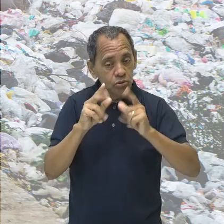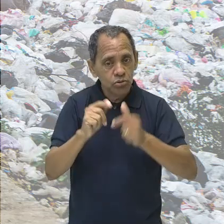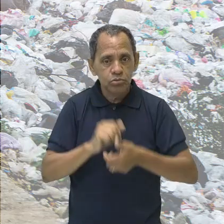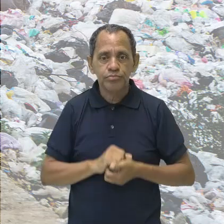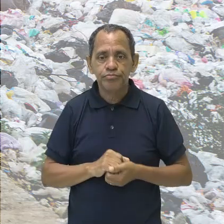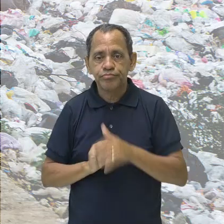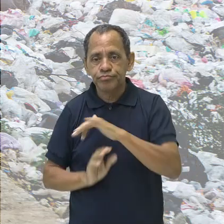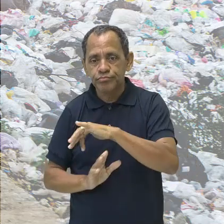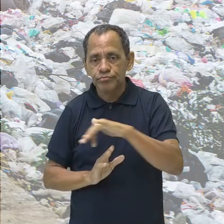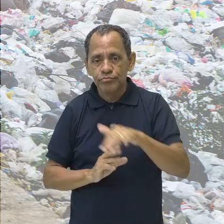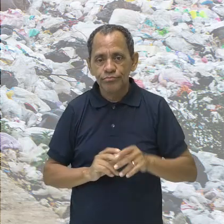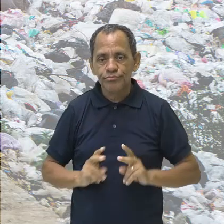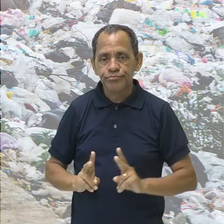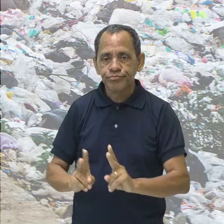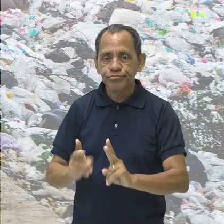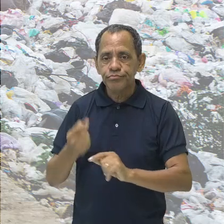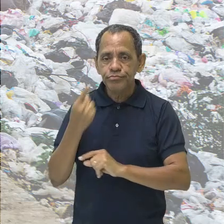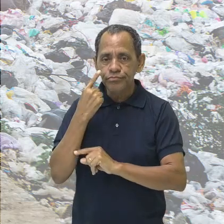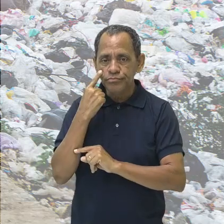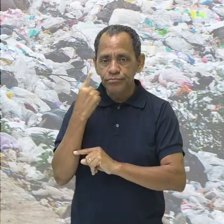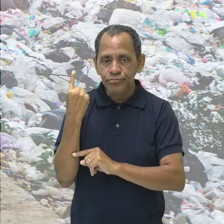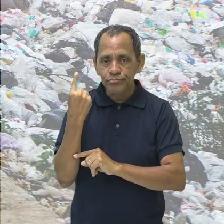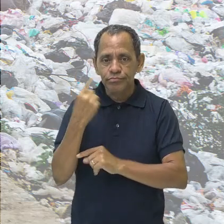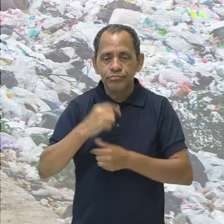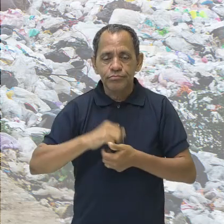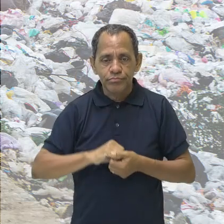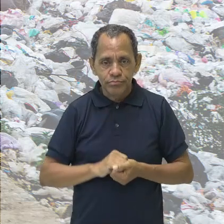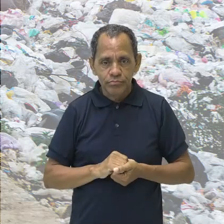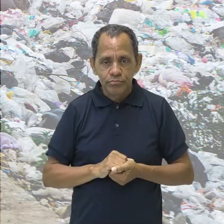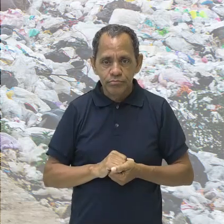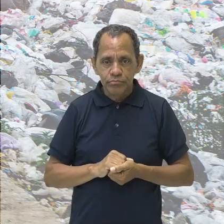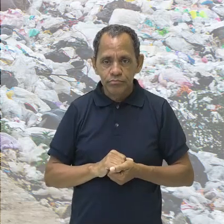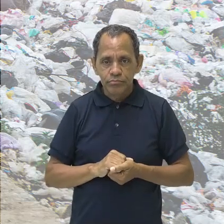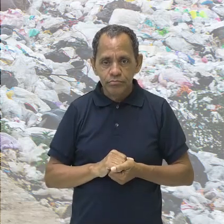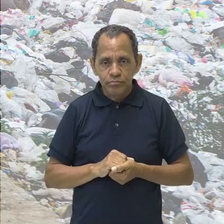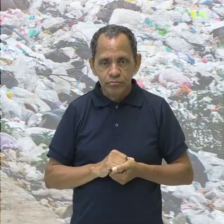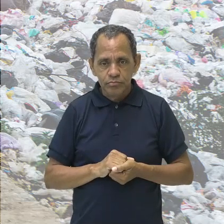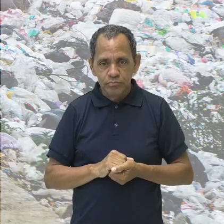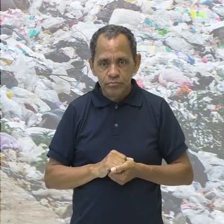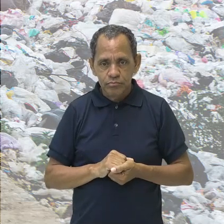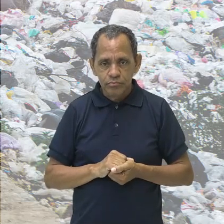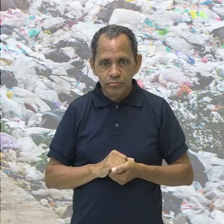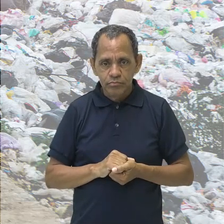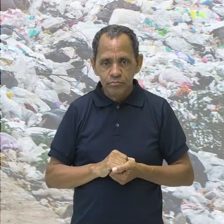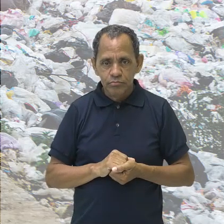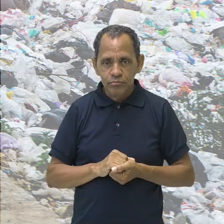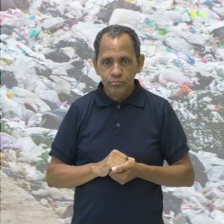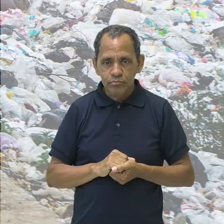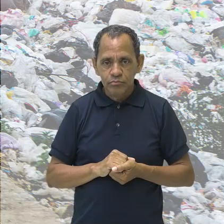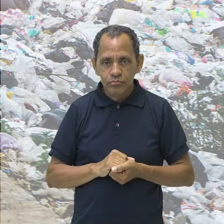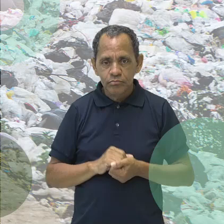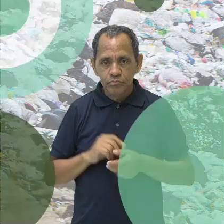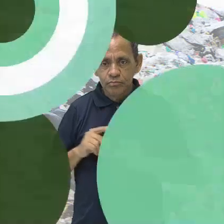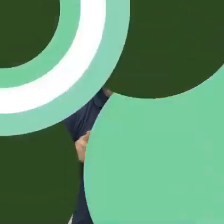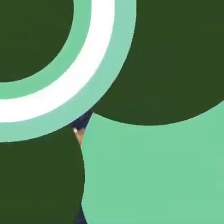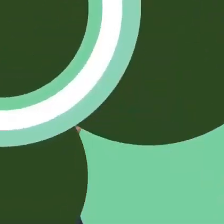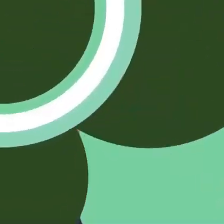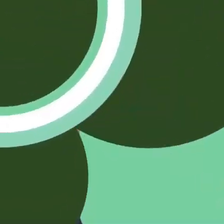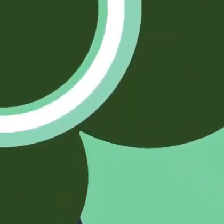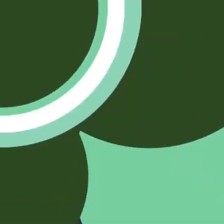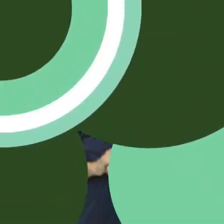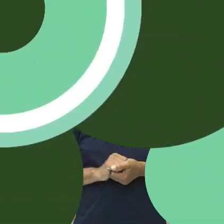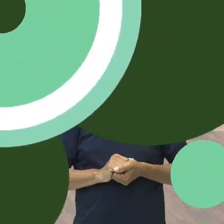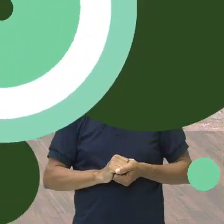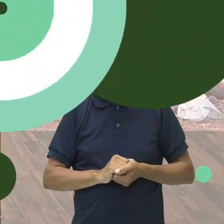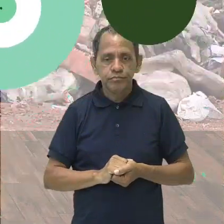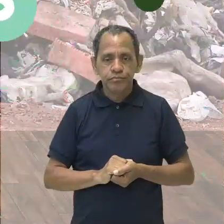continuidade. Dê uma olhada aqui nessa próxima. Pode dar continuidade, por favor?